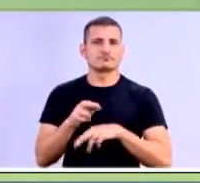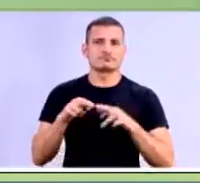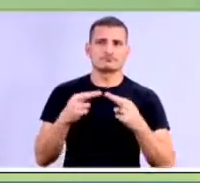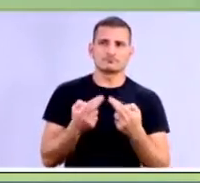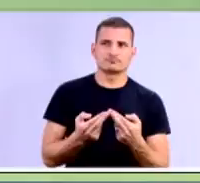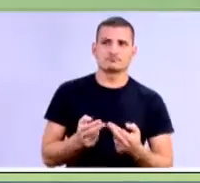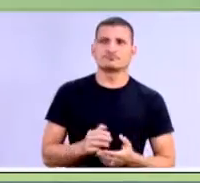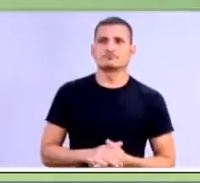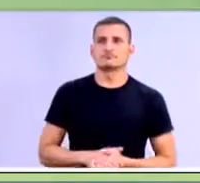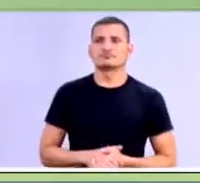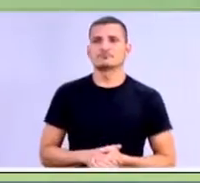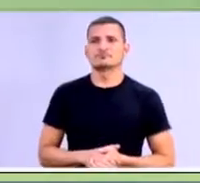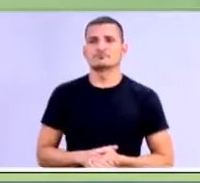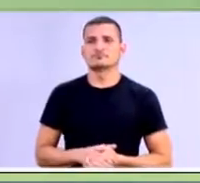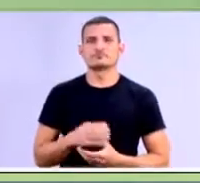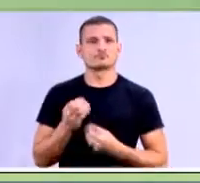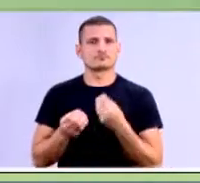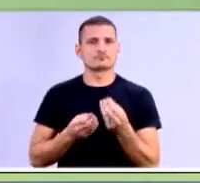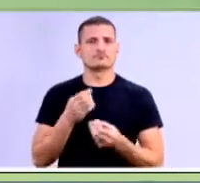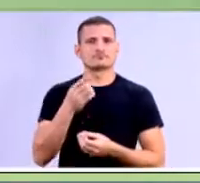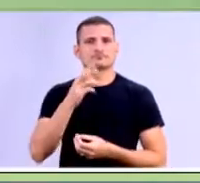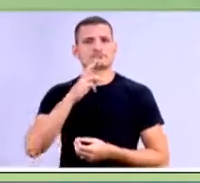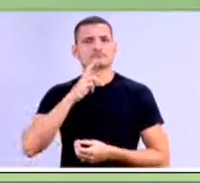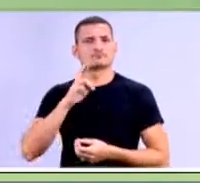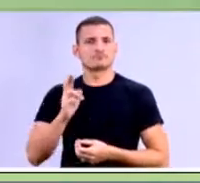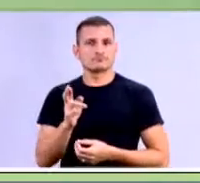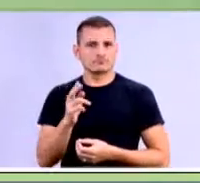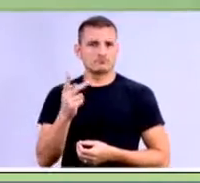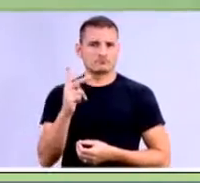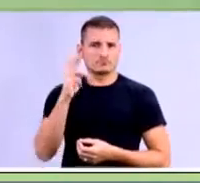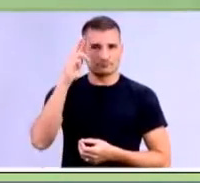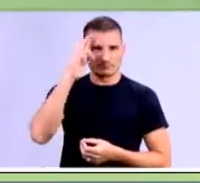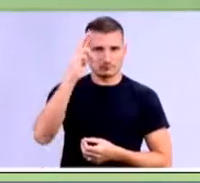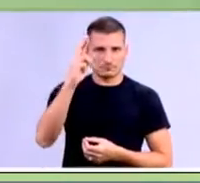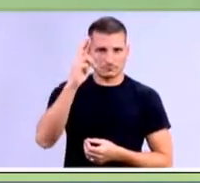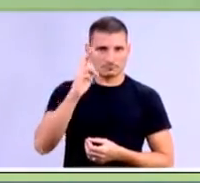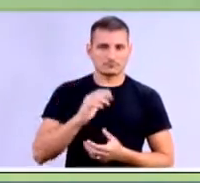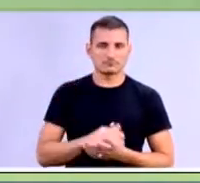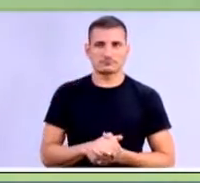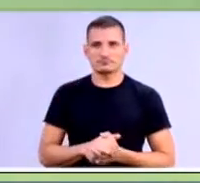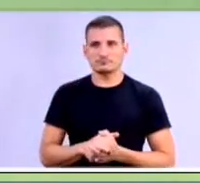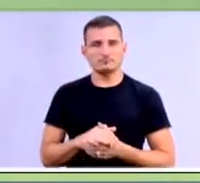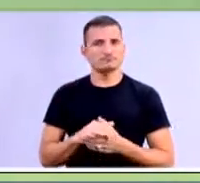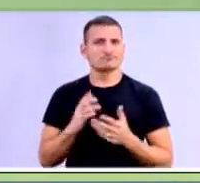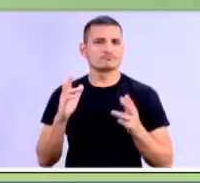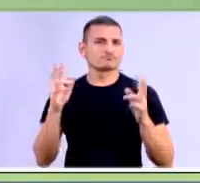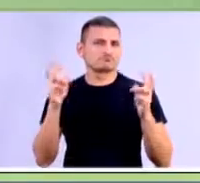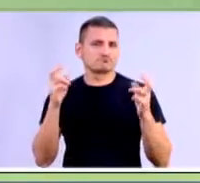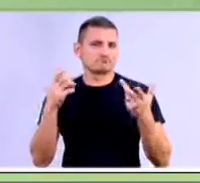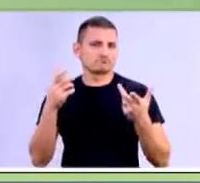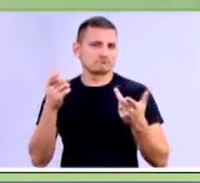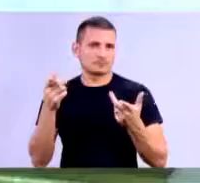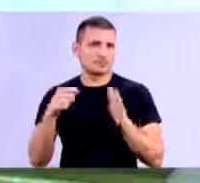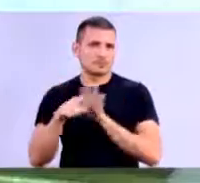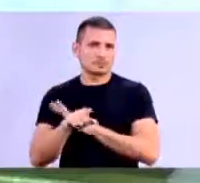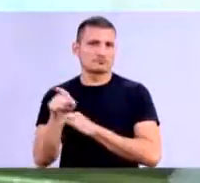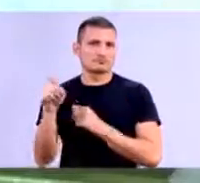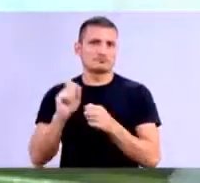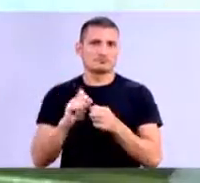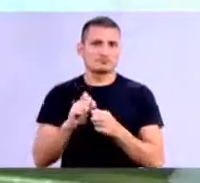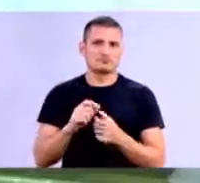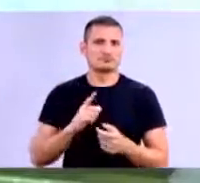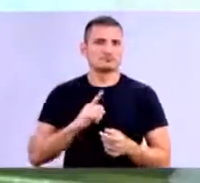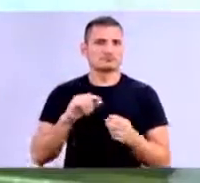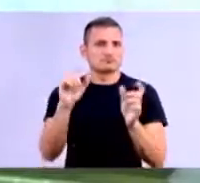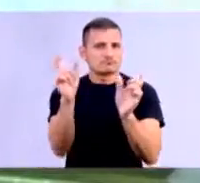reunião? Como você vai responder ao seu chefe sobre algum questionamento que ele fez? Existe uma